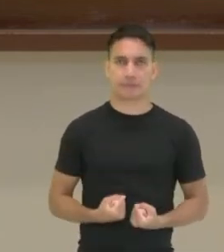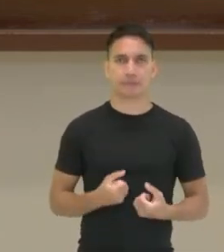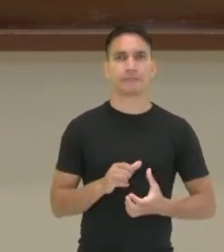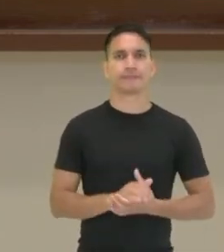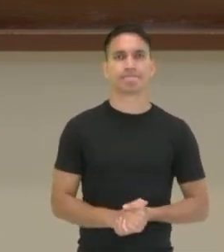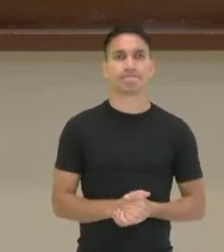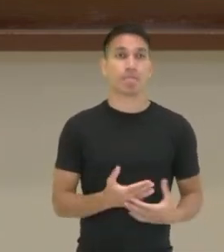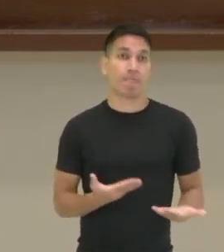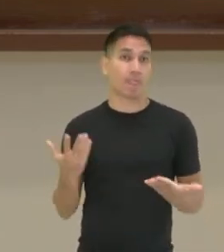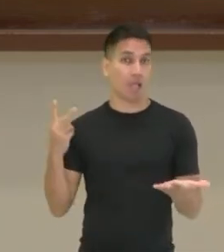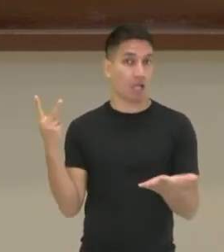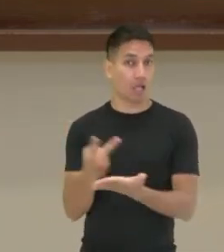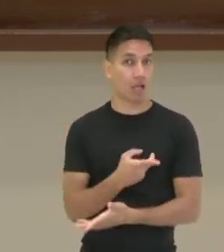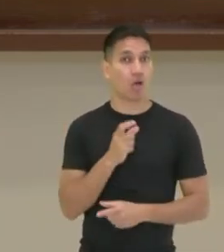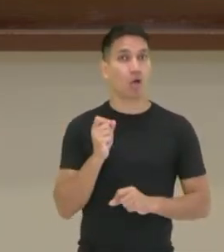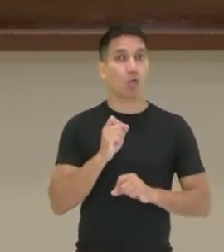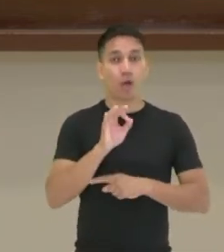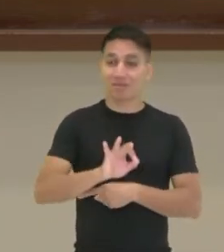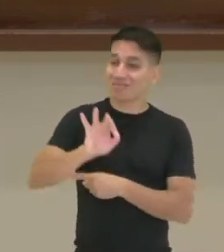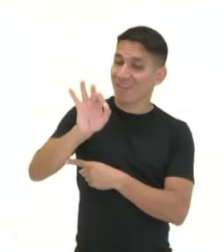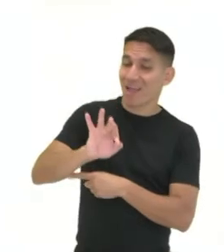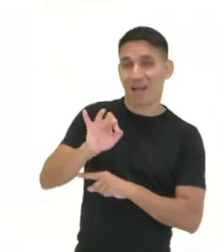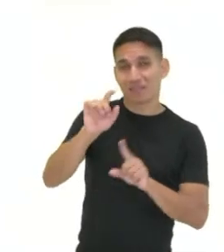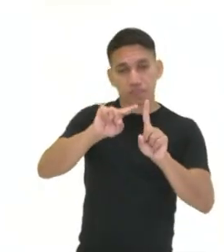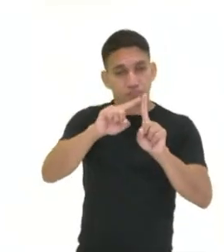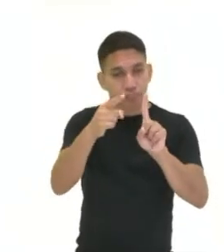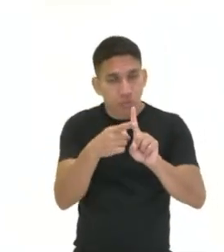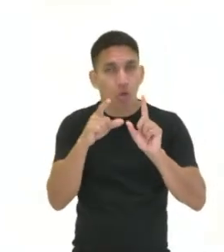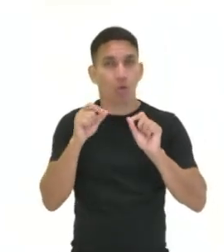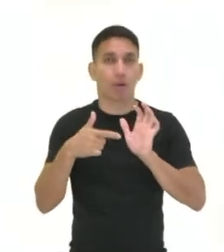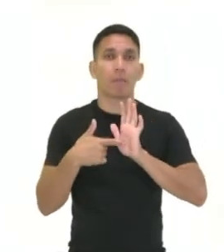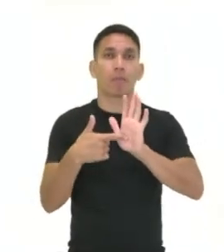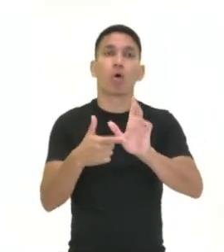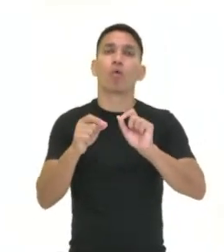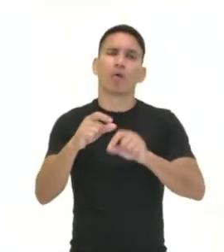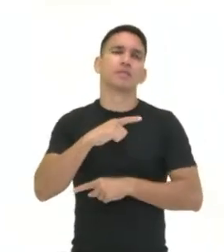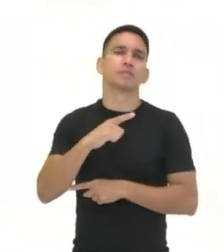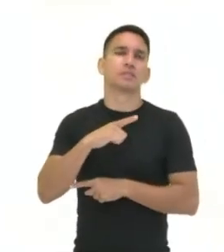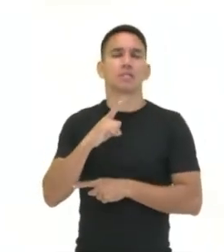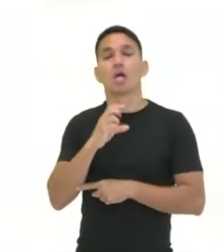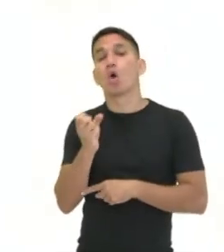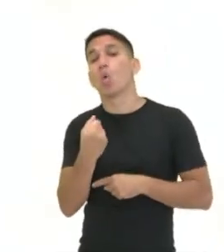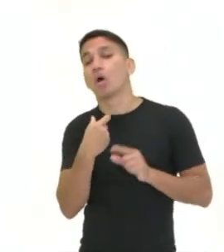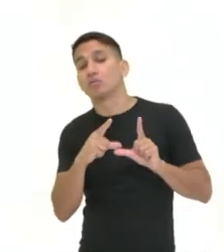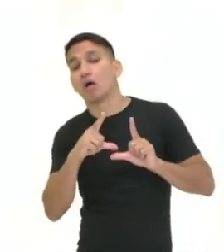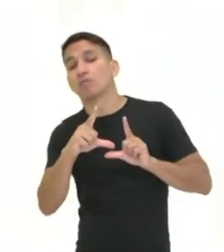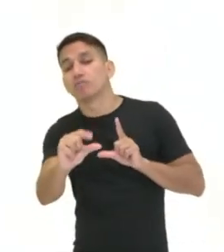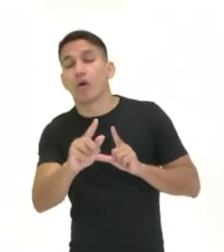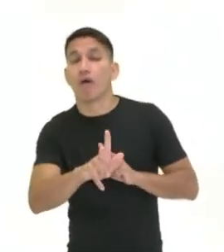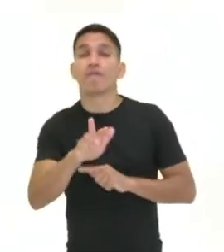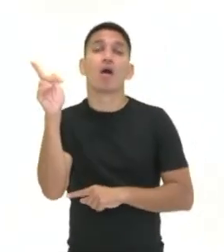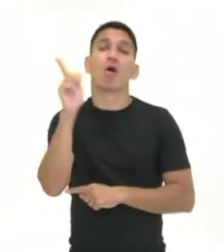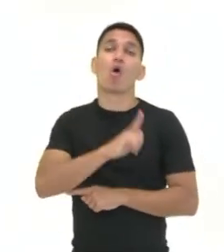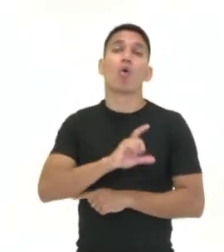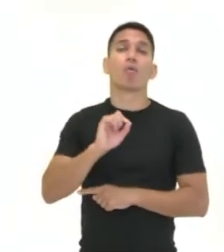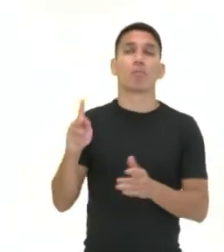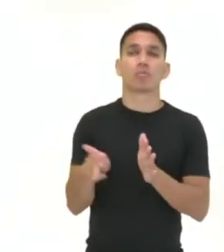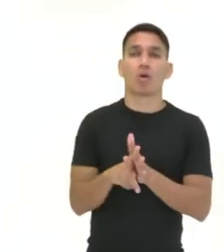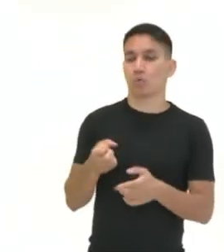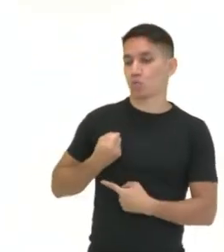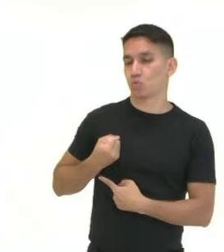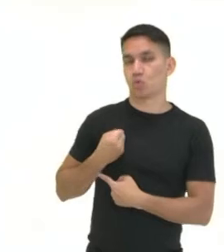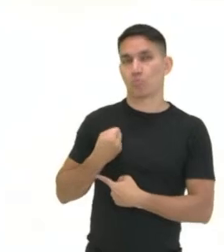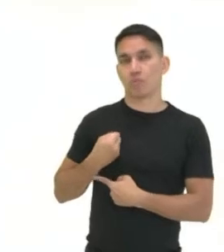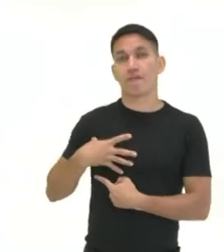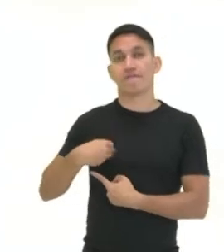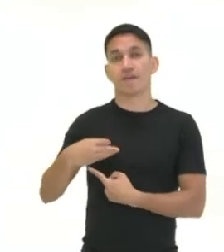E aí essa questão da taxa de fecundidade, ela vai representar uma estimativa do número de filhos que uma mulher apresenta ao